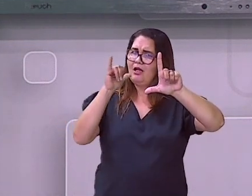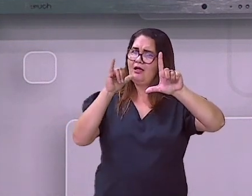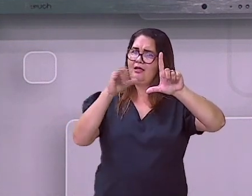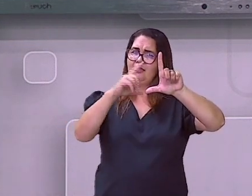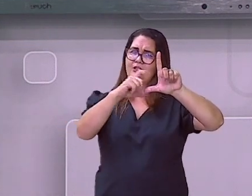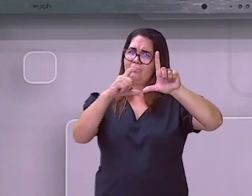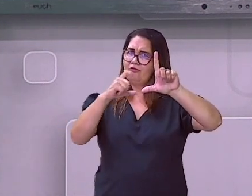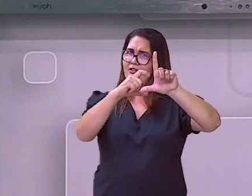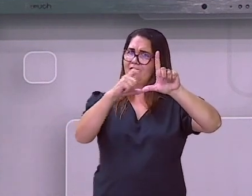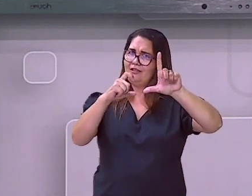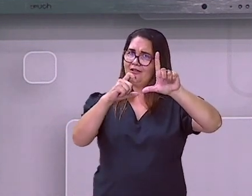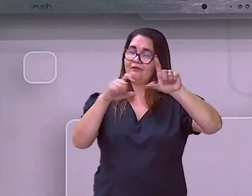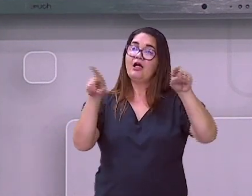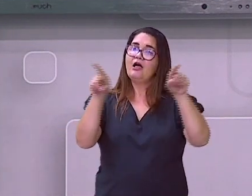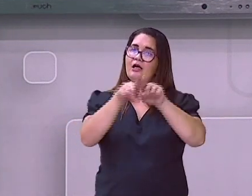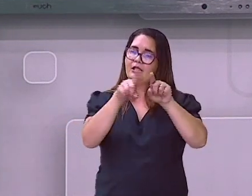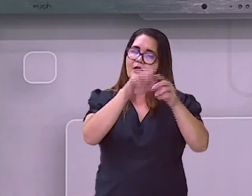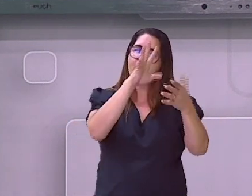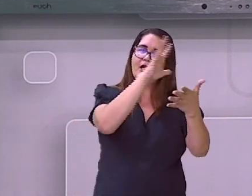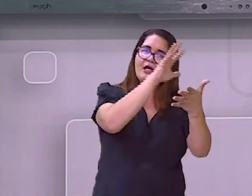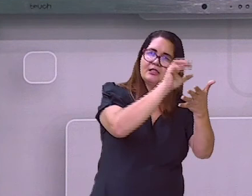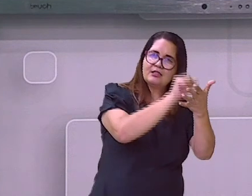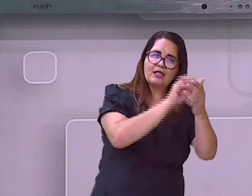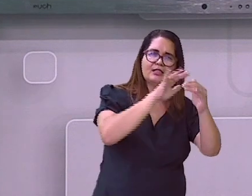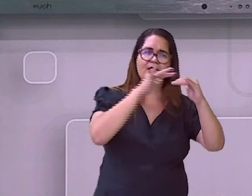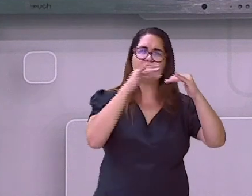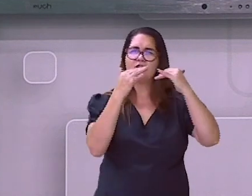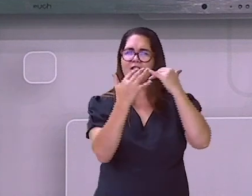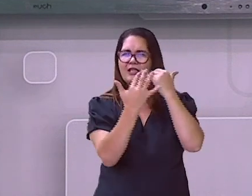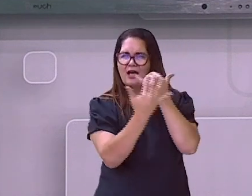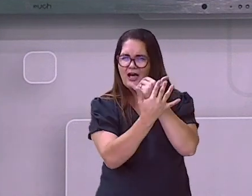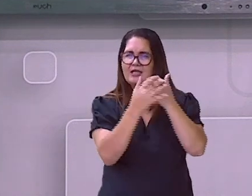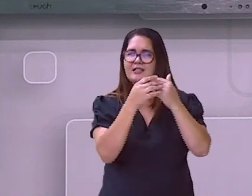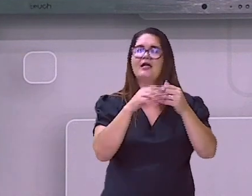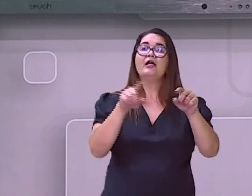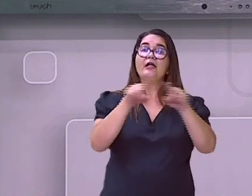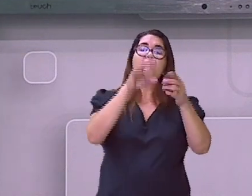da tela. Acesse as nossas redes sociais, se